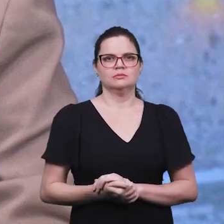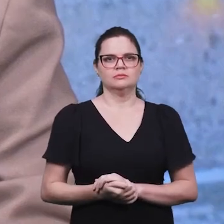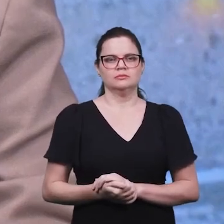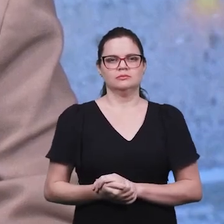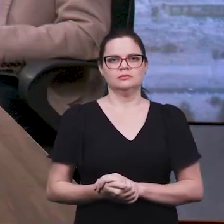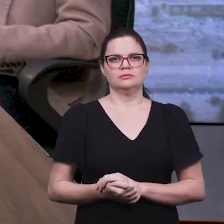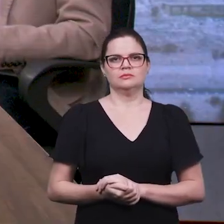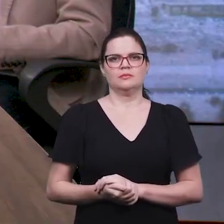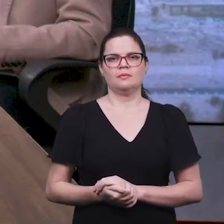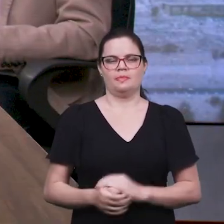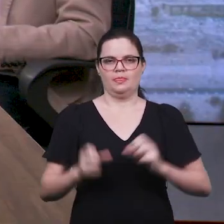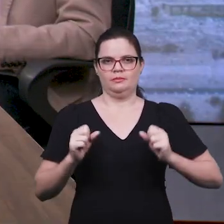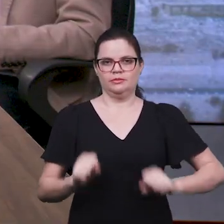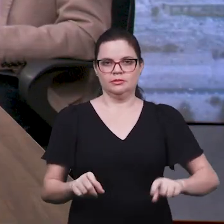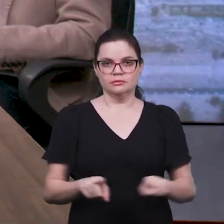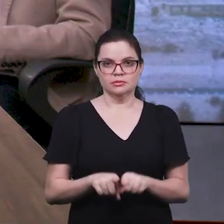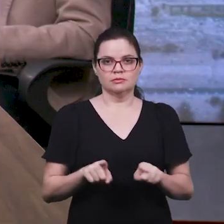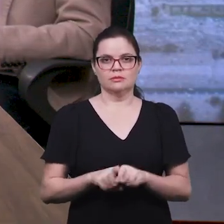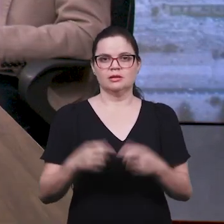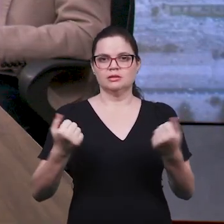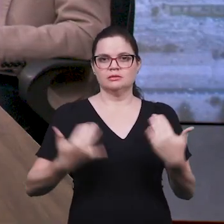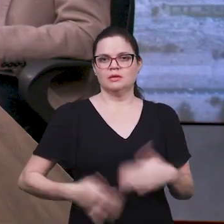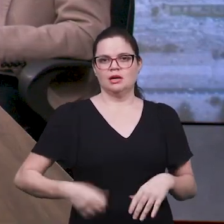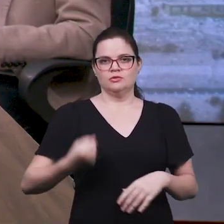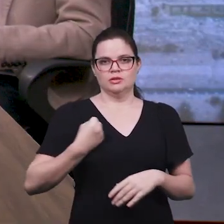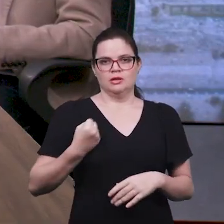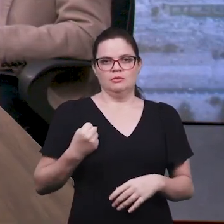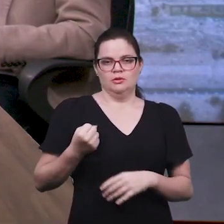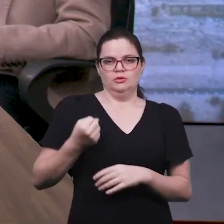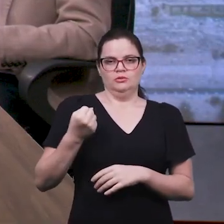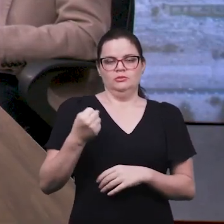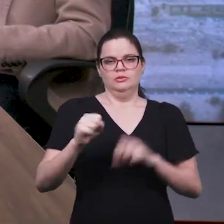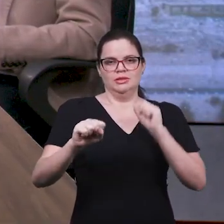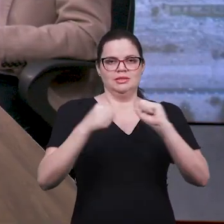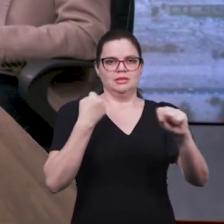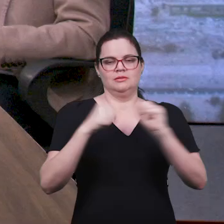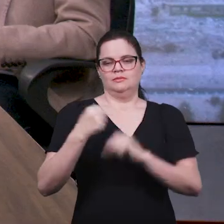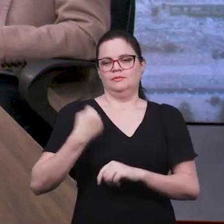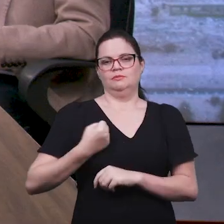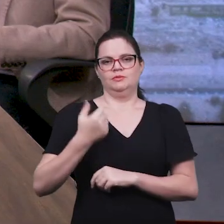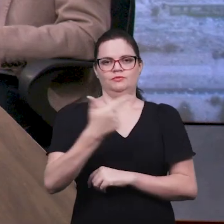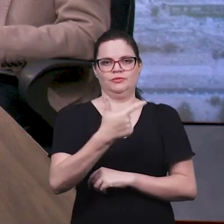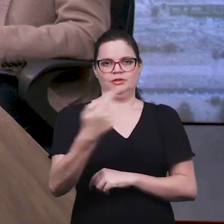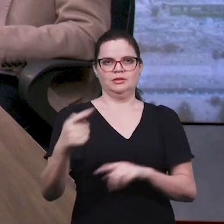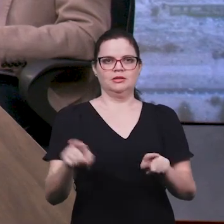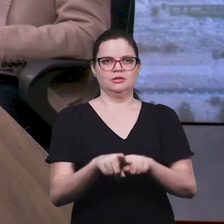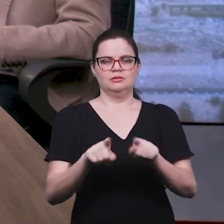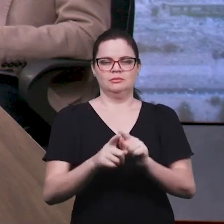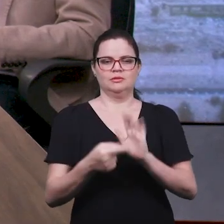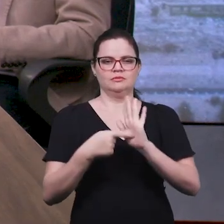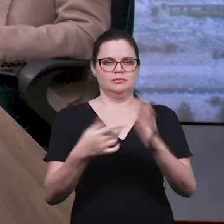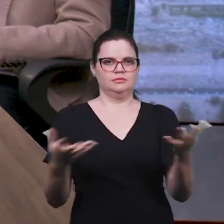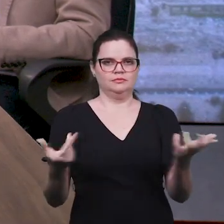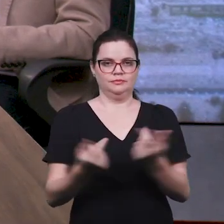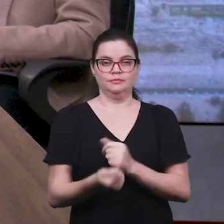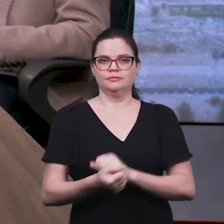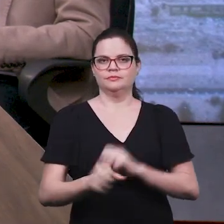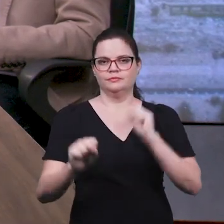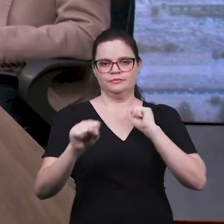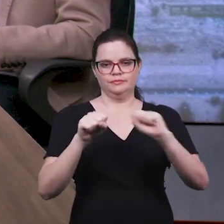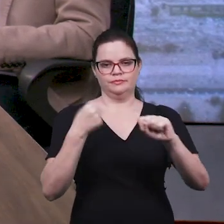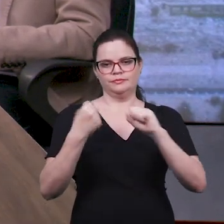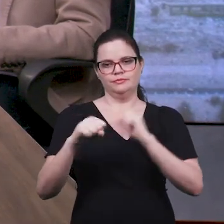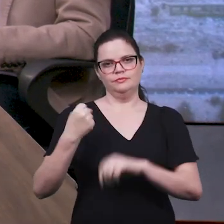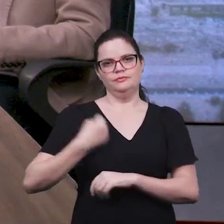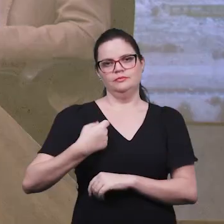aqui, né? Ainda sobre a salvação, Salmo 27. Salmo 27 é maravilhoso também. É verdade. O Salmo